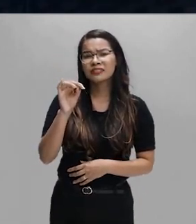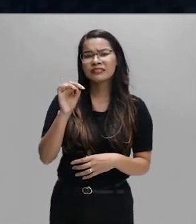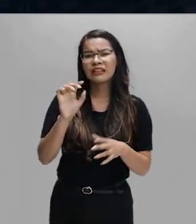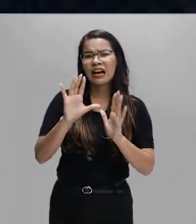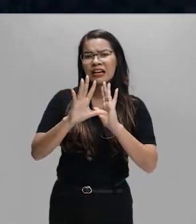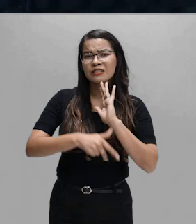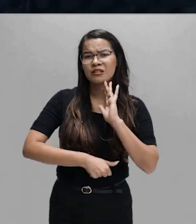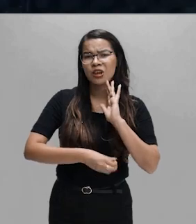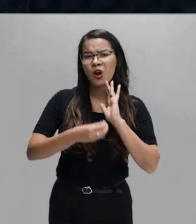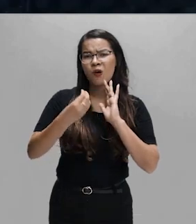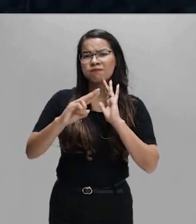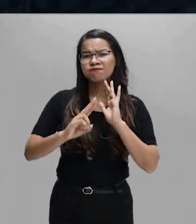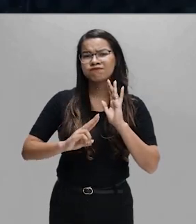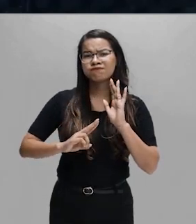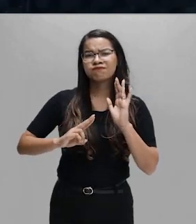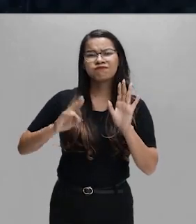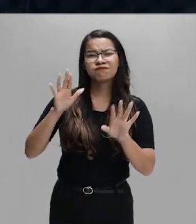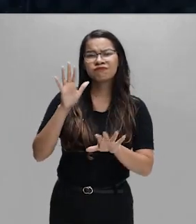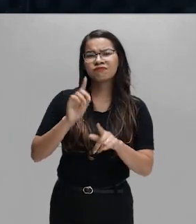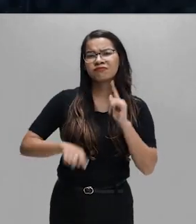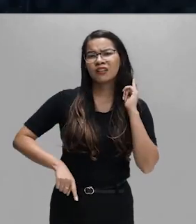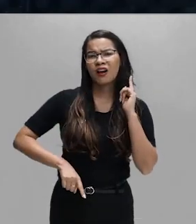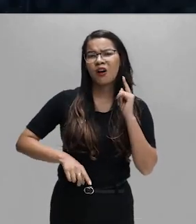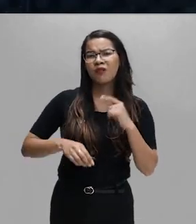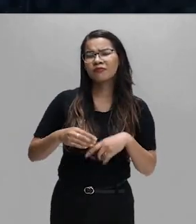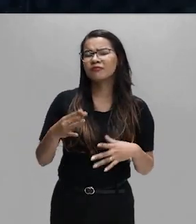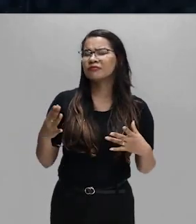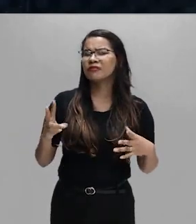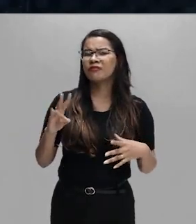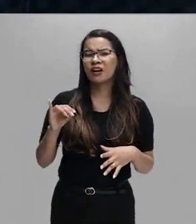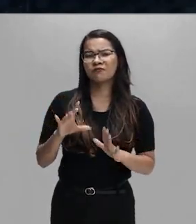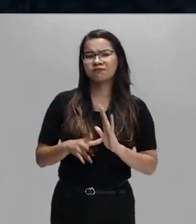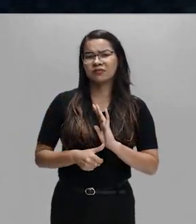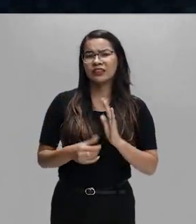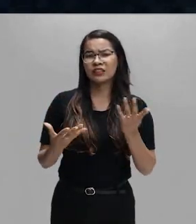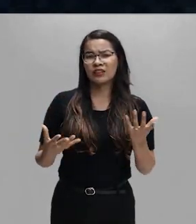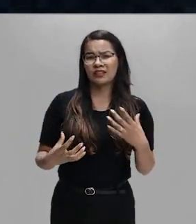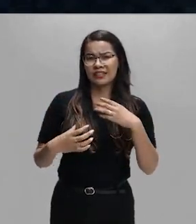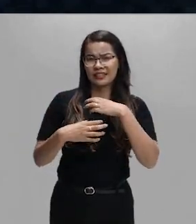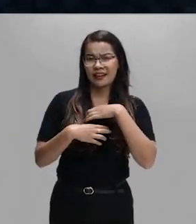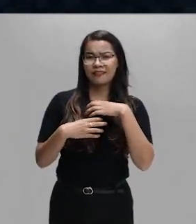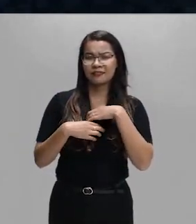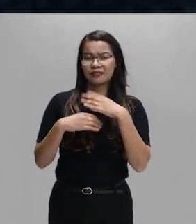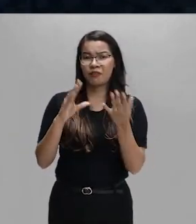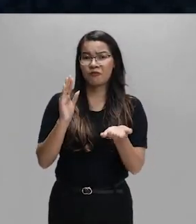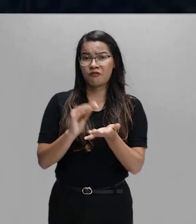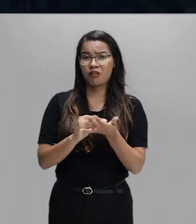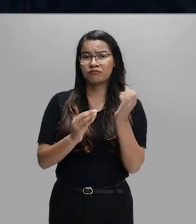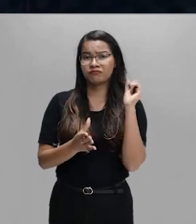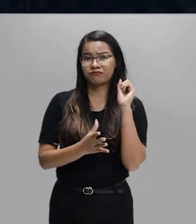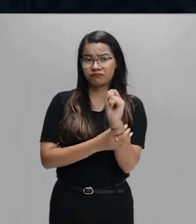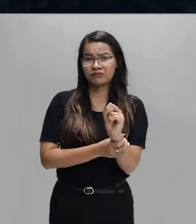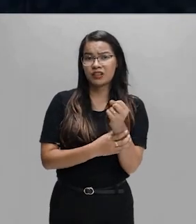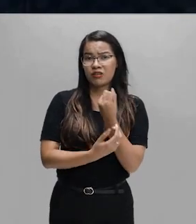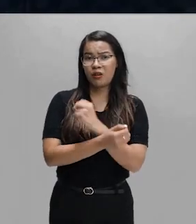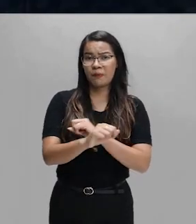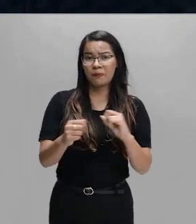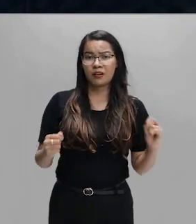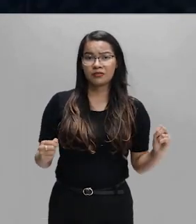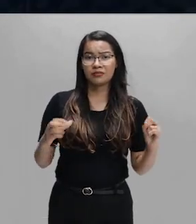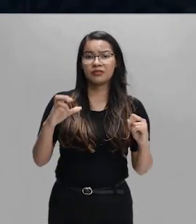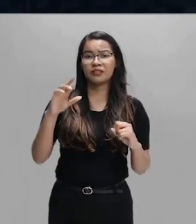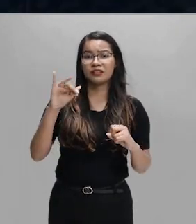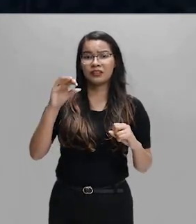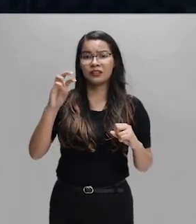ser assaltada, ela vai ser estuprada, ela vai ser roubada. Essa sensação da insegurança, aliada ao aumento da